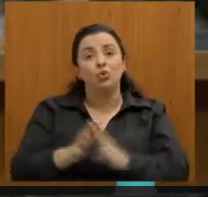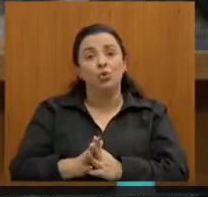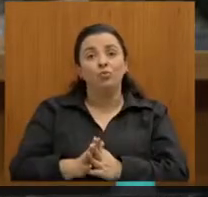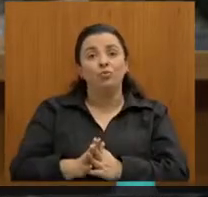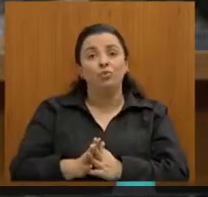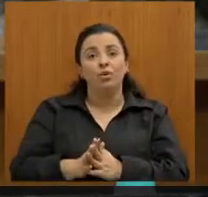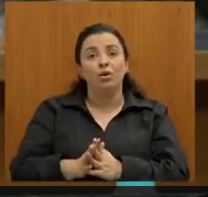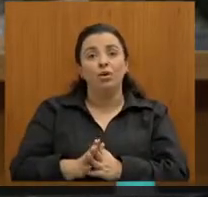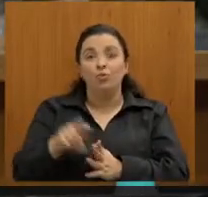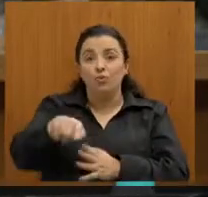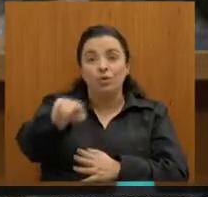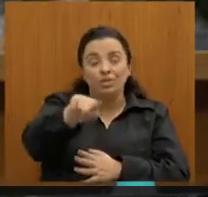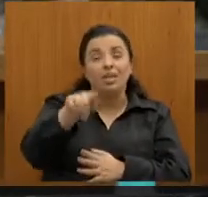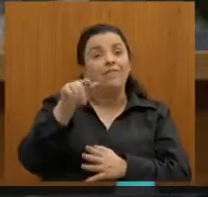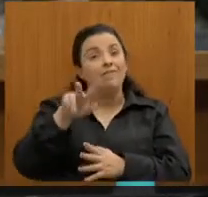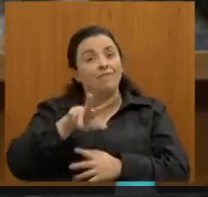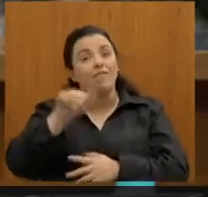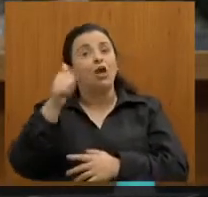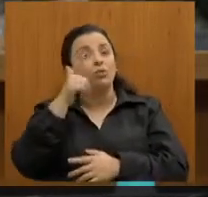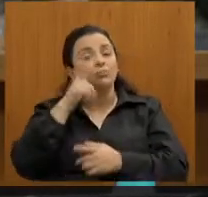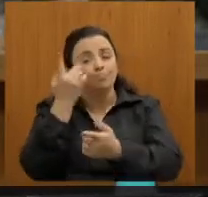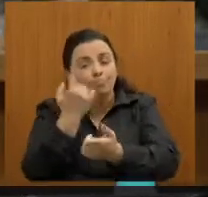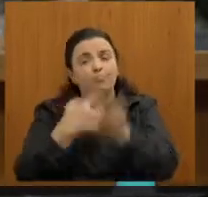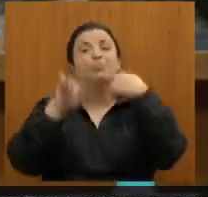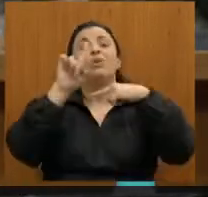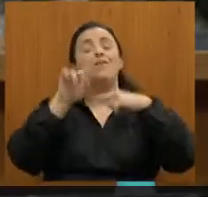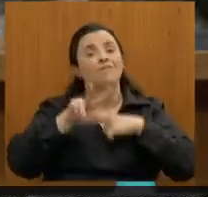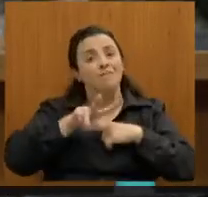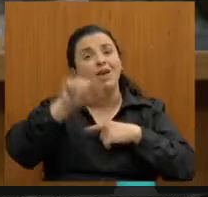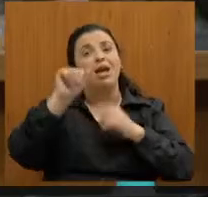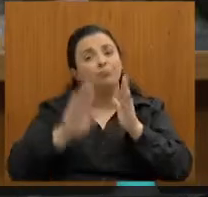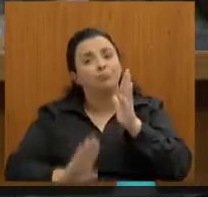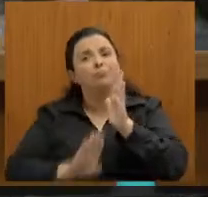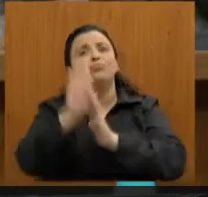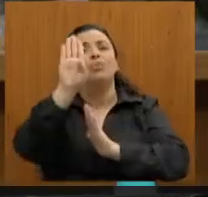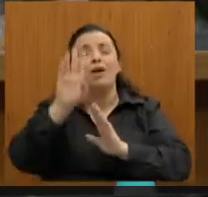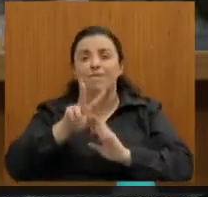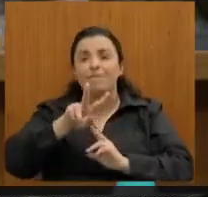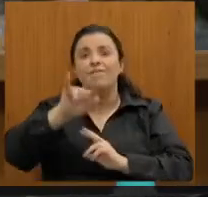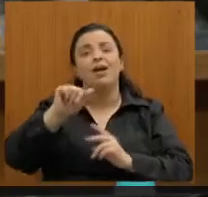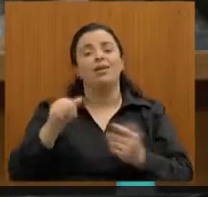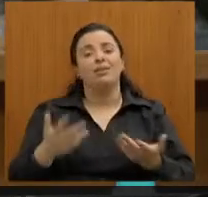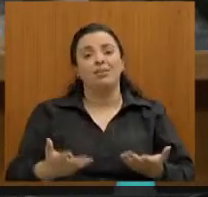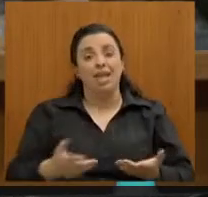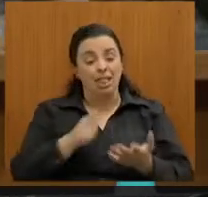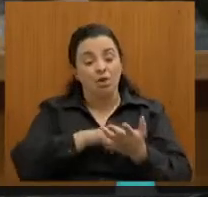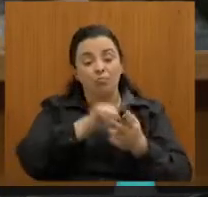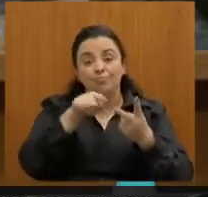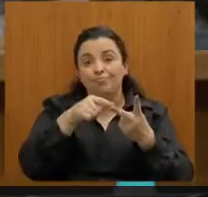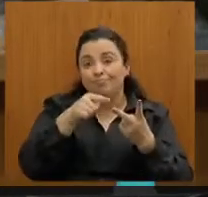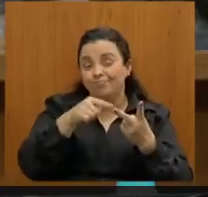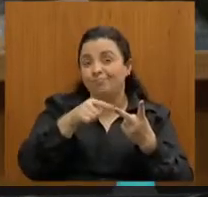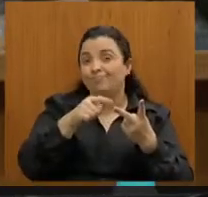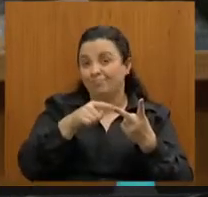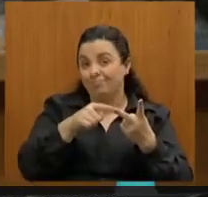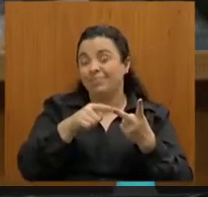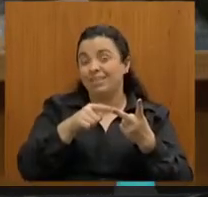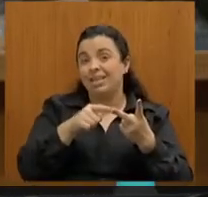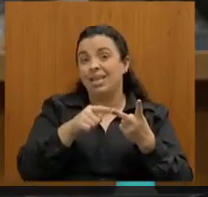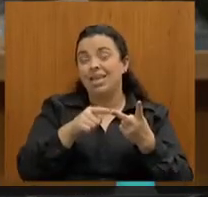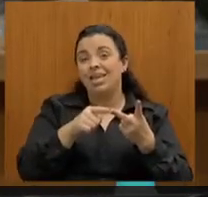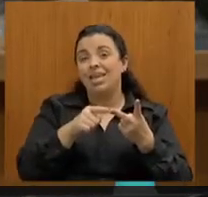cima e você vai conseguir superar o viés assistencial da Lei Maria da Penha